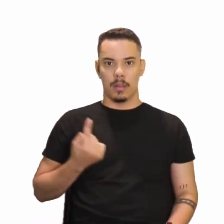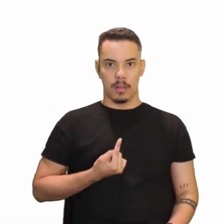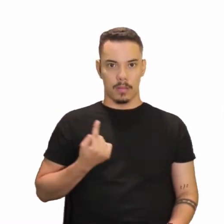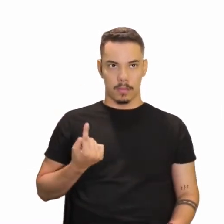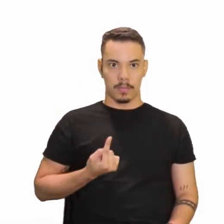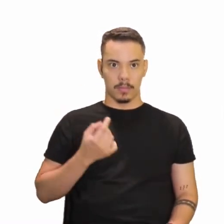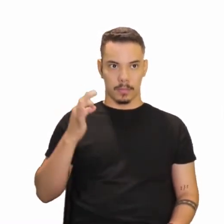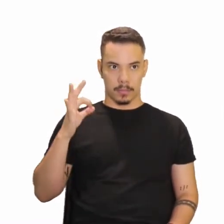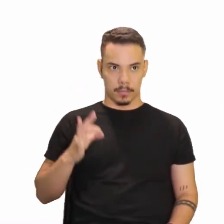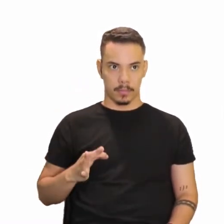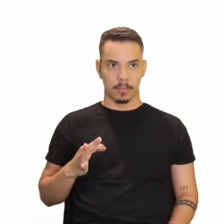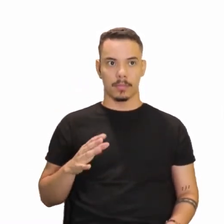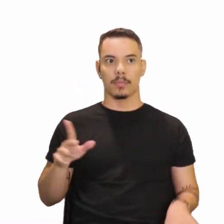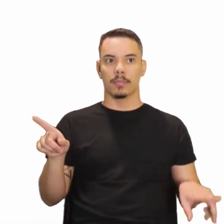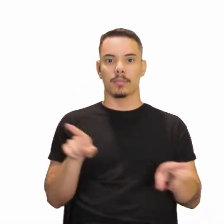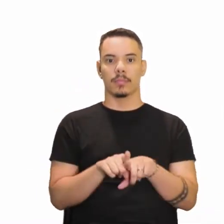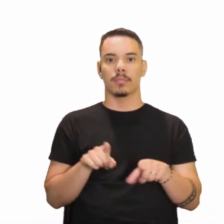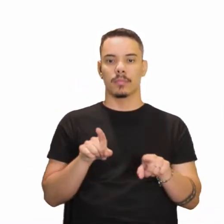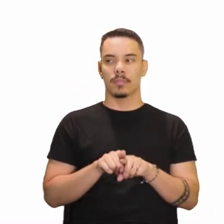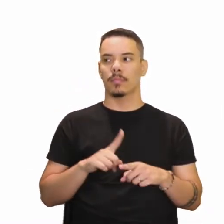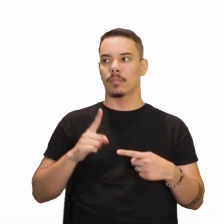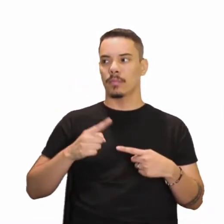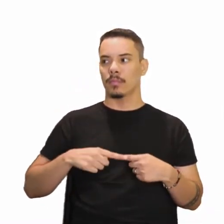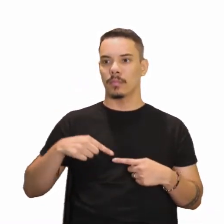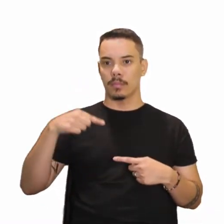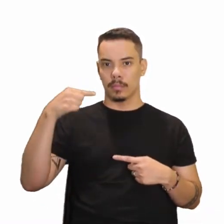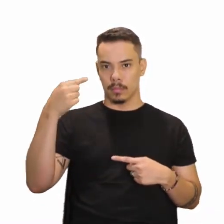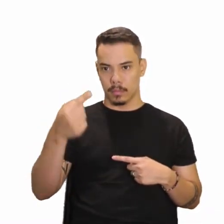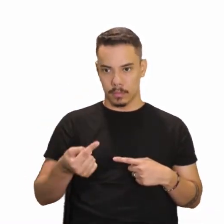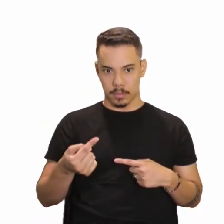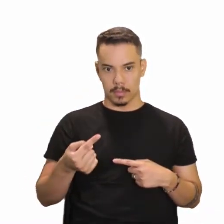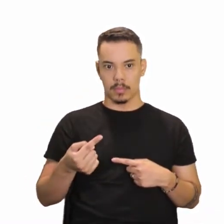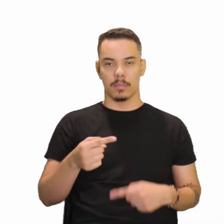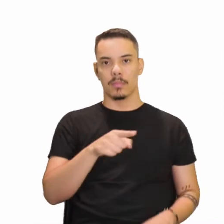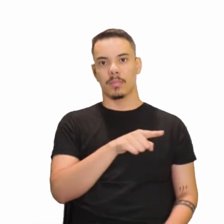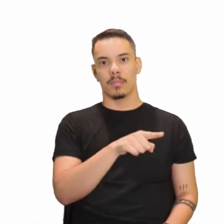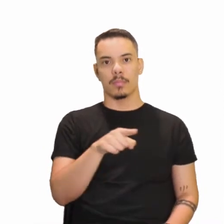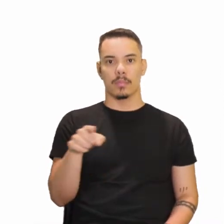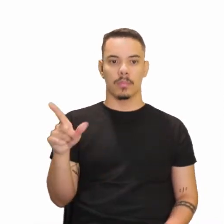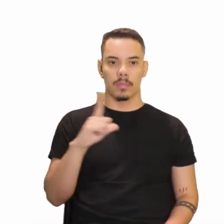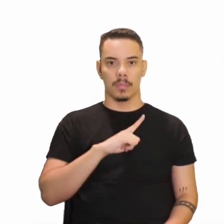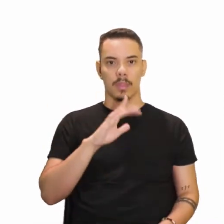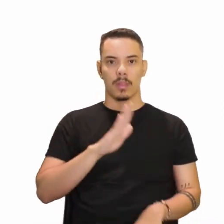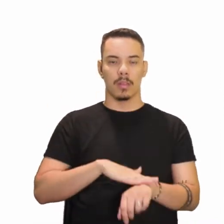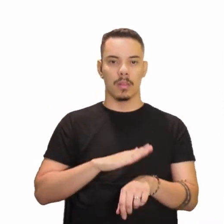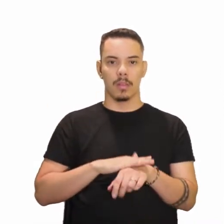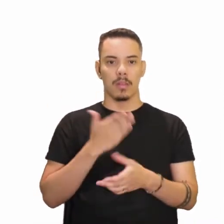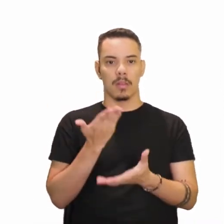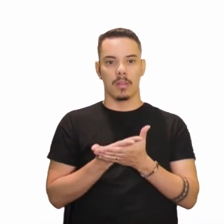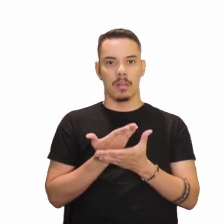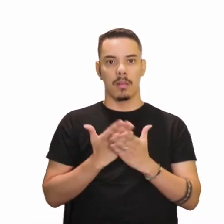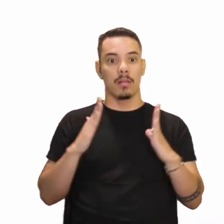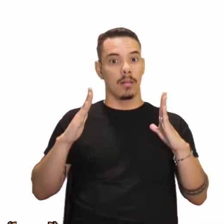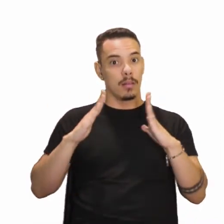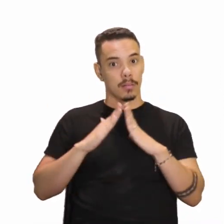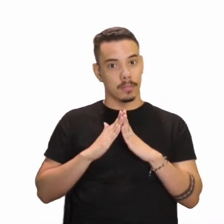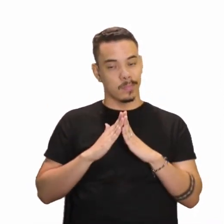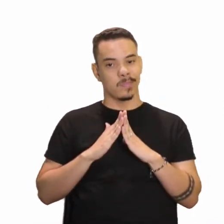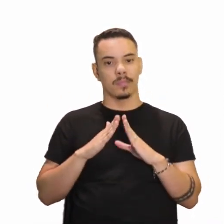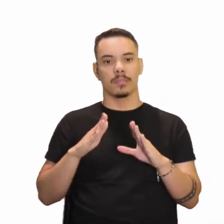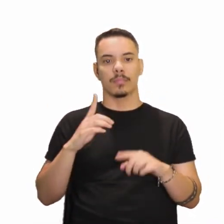aí depois né Vocês ficaram um bom tempo estudando em casa depois teve aquele